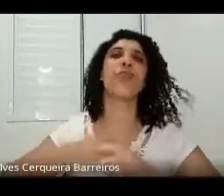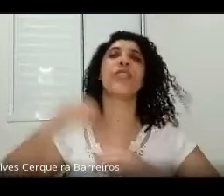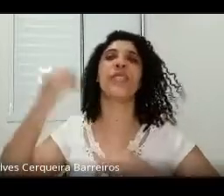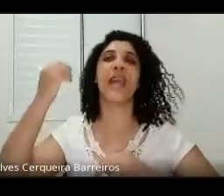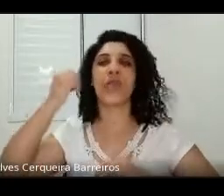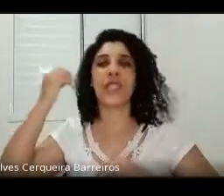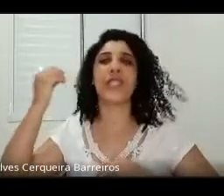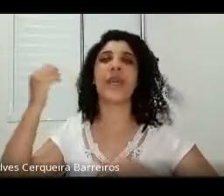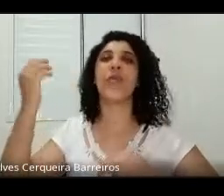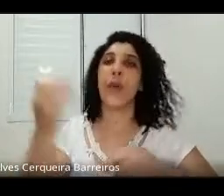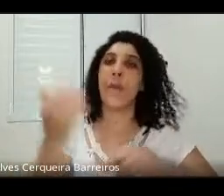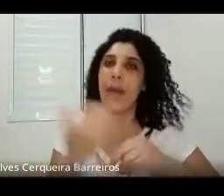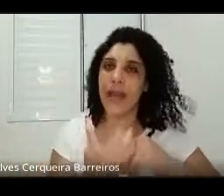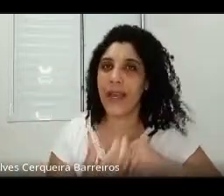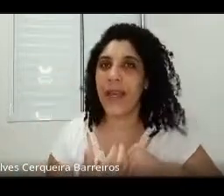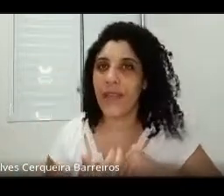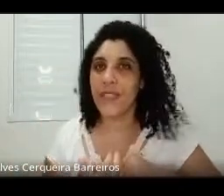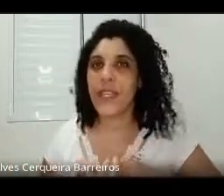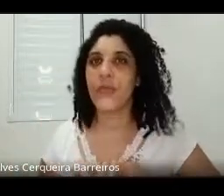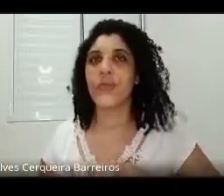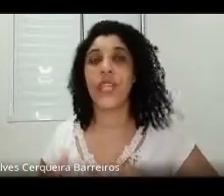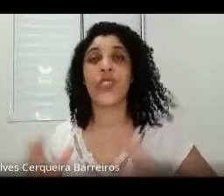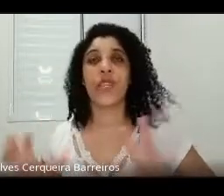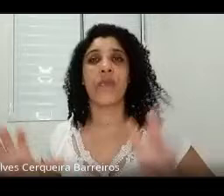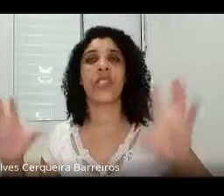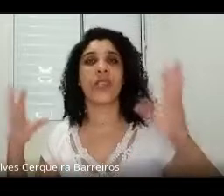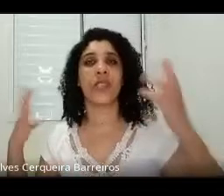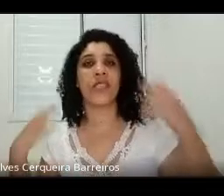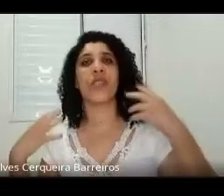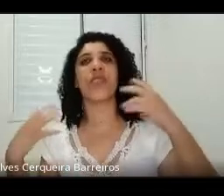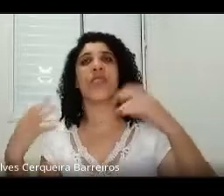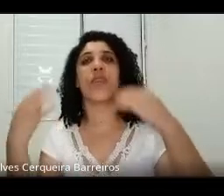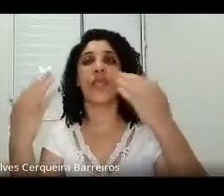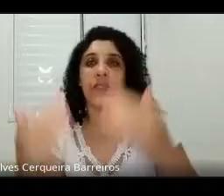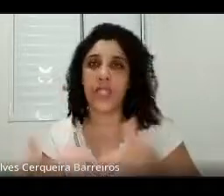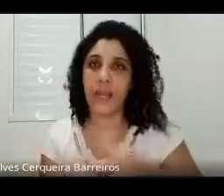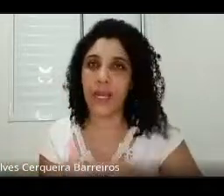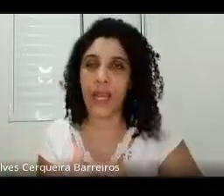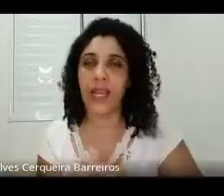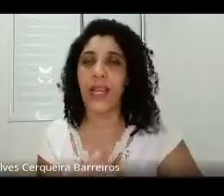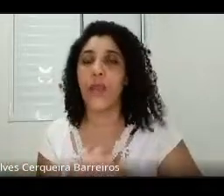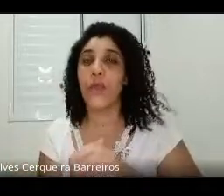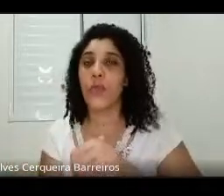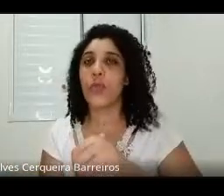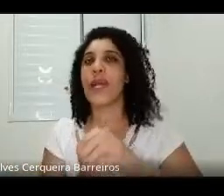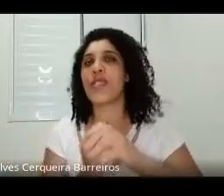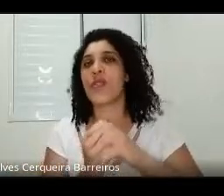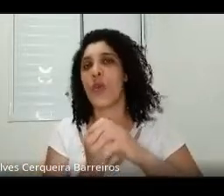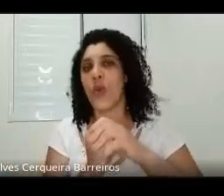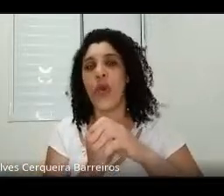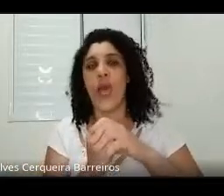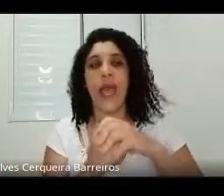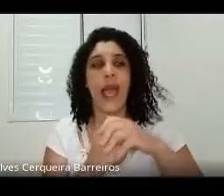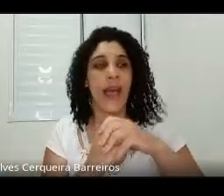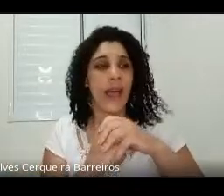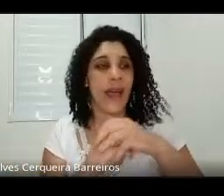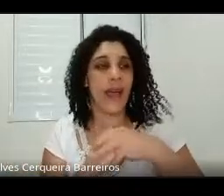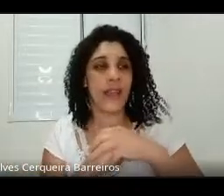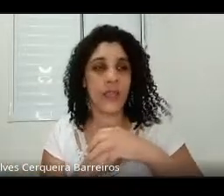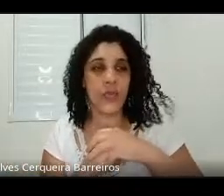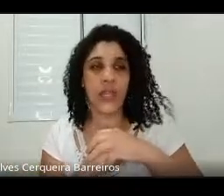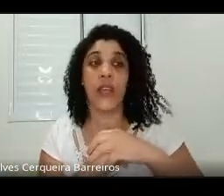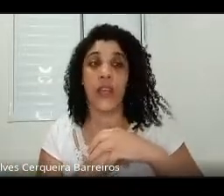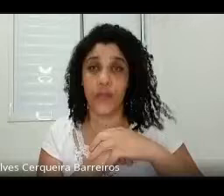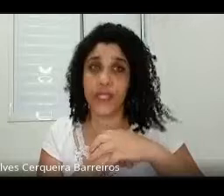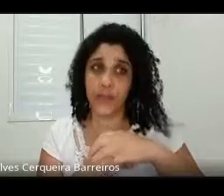do ouvido e da audição para a visão, porque justamente na ausência da audição eles vão trabalhar muito mais com